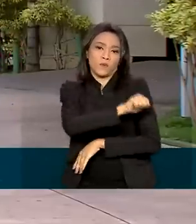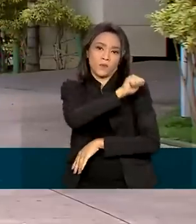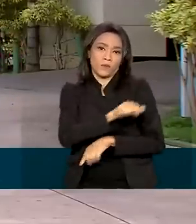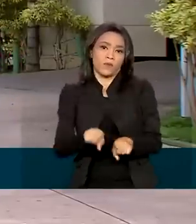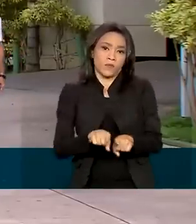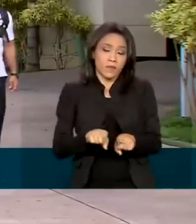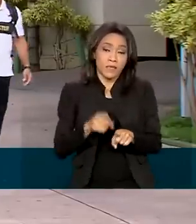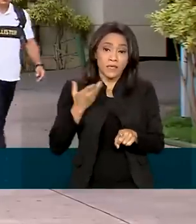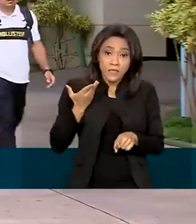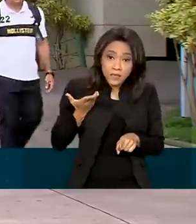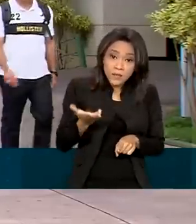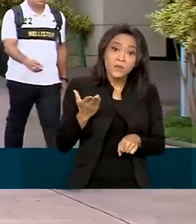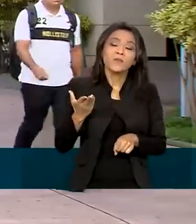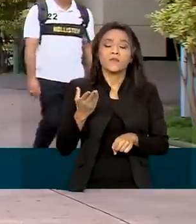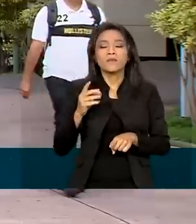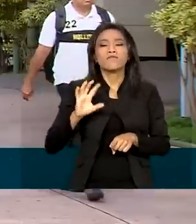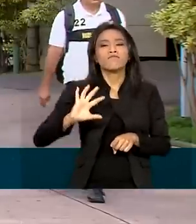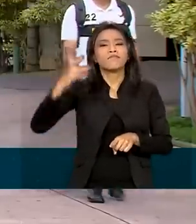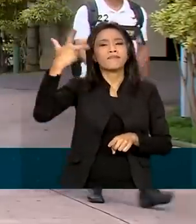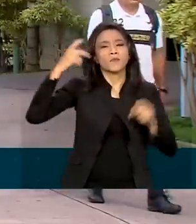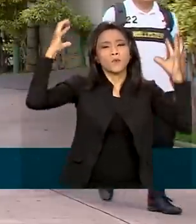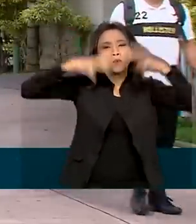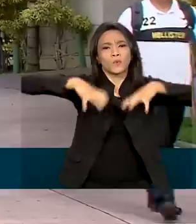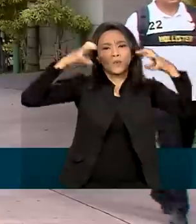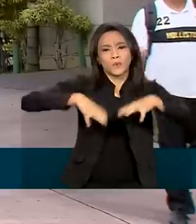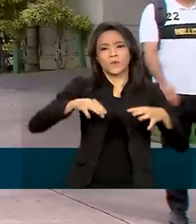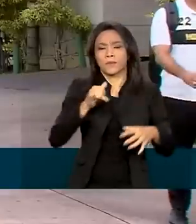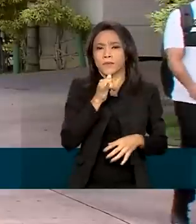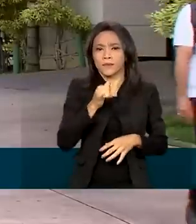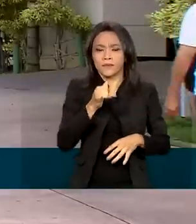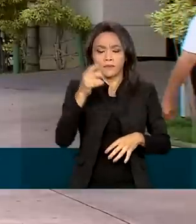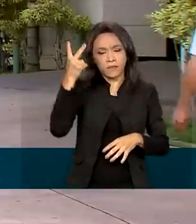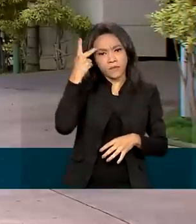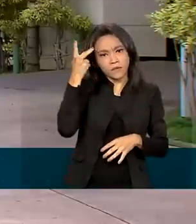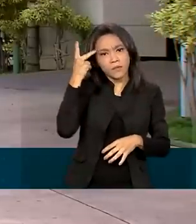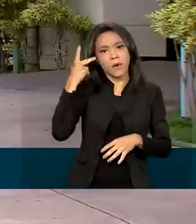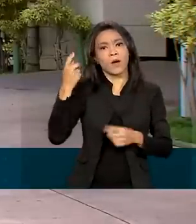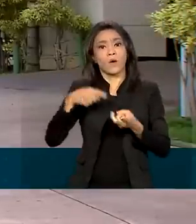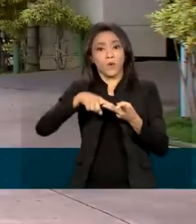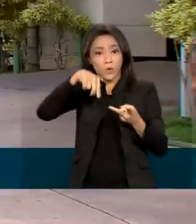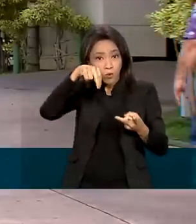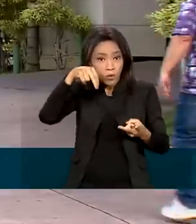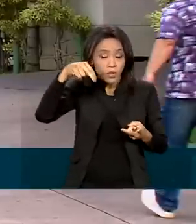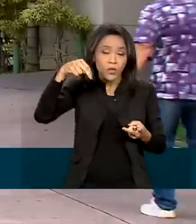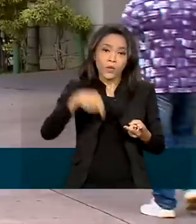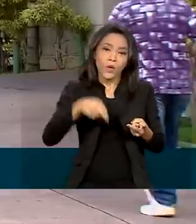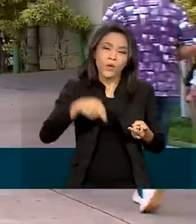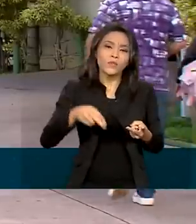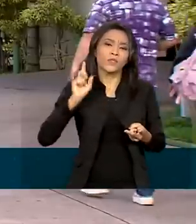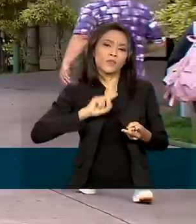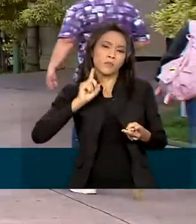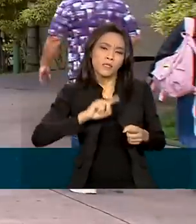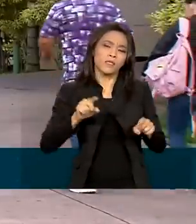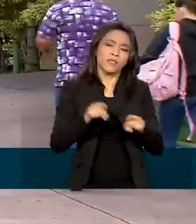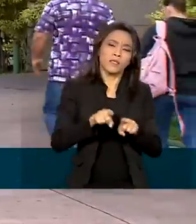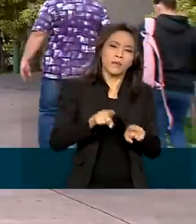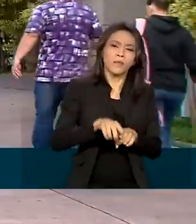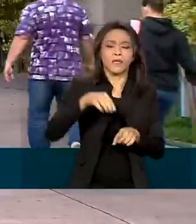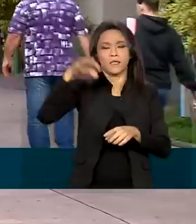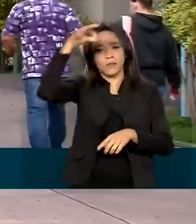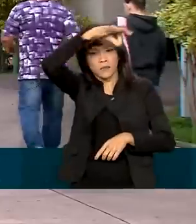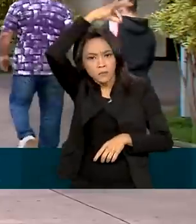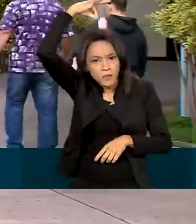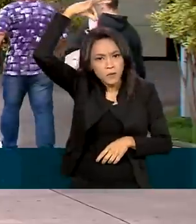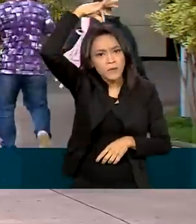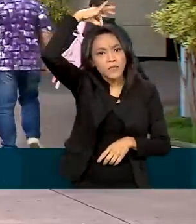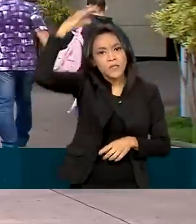também favorece, né, as chuvas no litoral de São Paulo, norte de Minas Gerais e áreas pontuais do Rio de Janeiro e do Espírito Santo, né? E